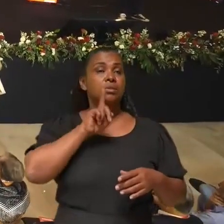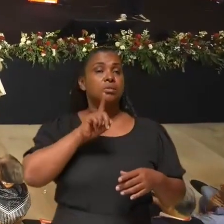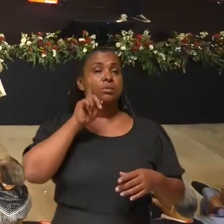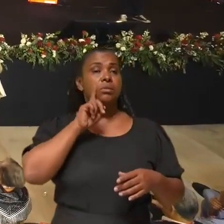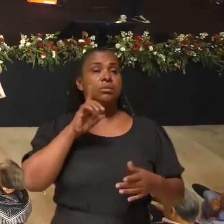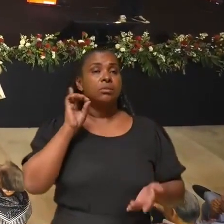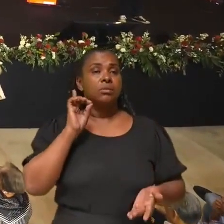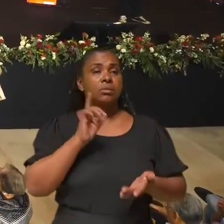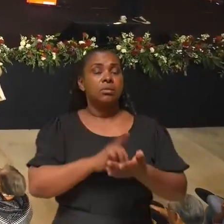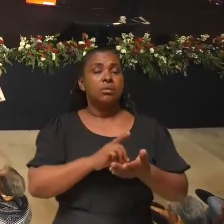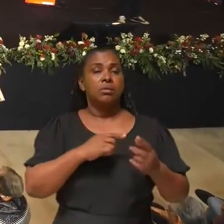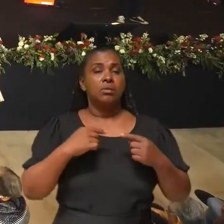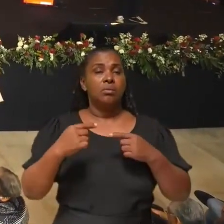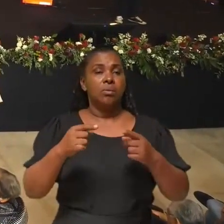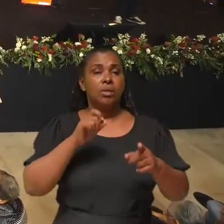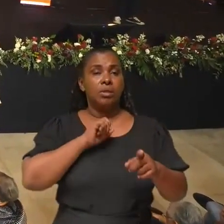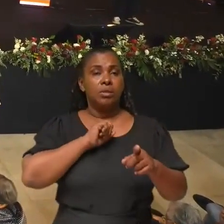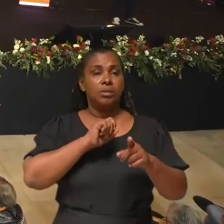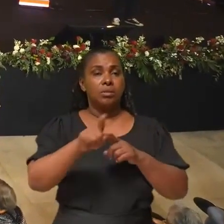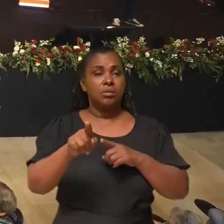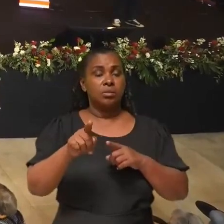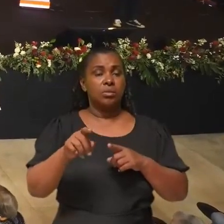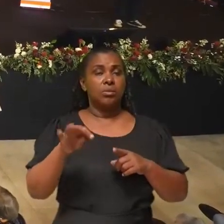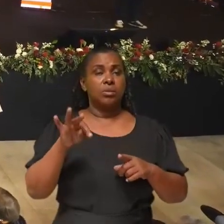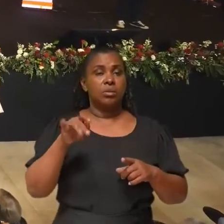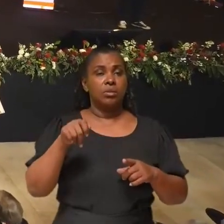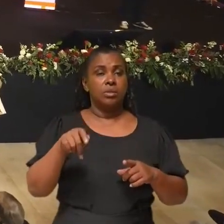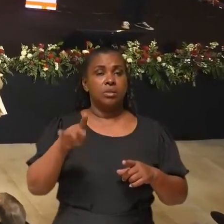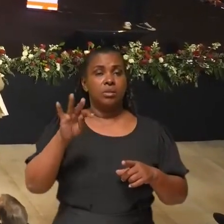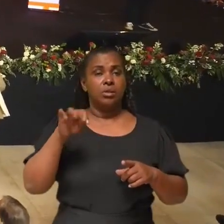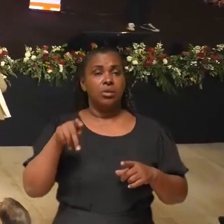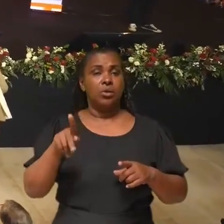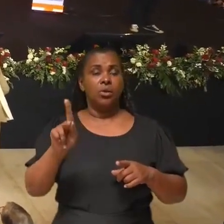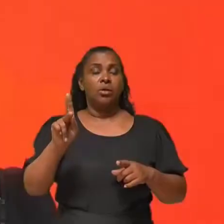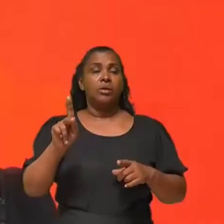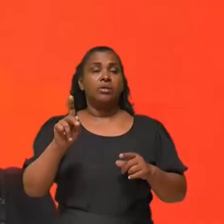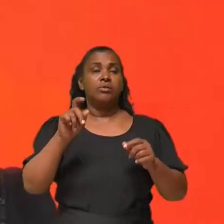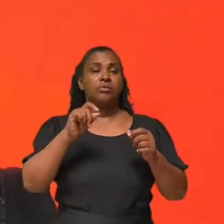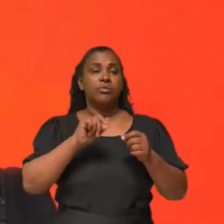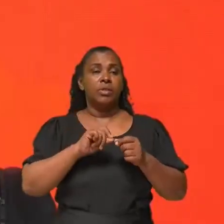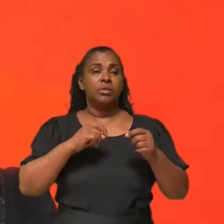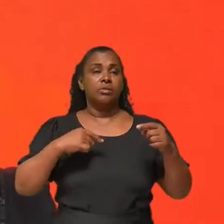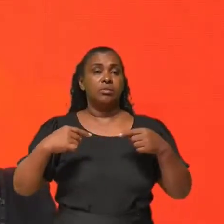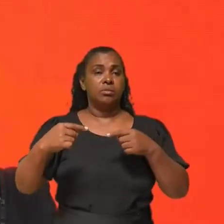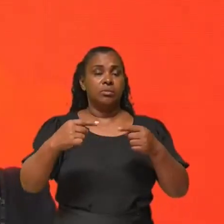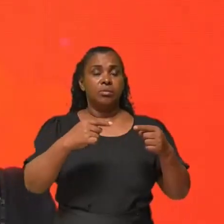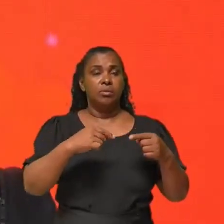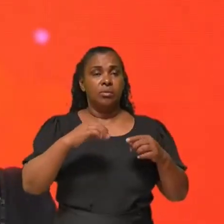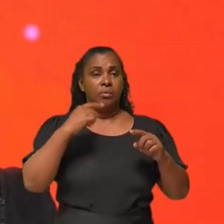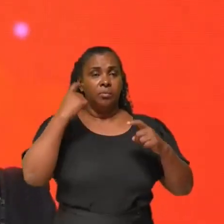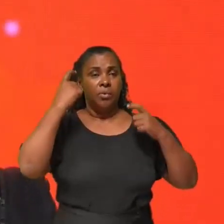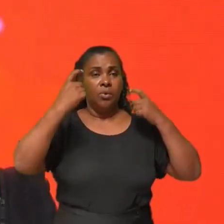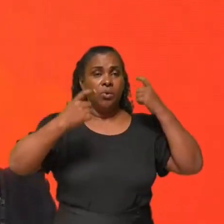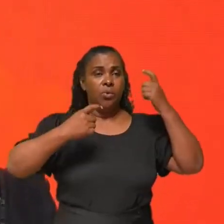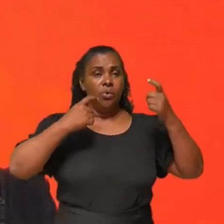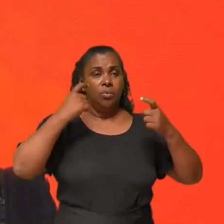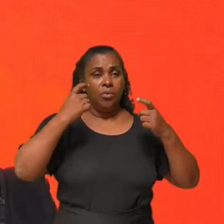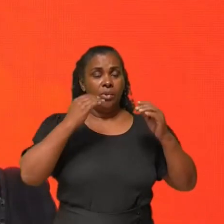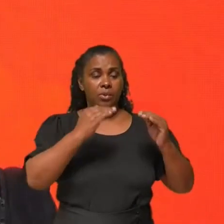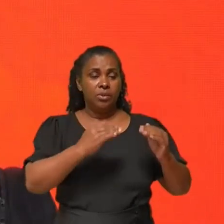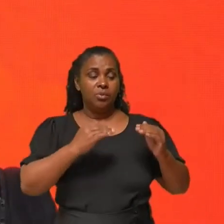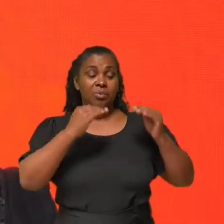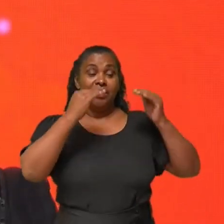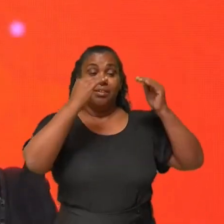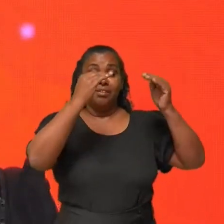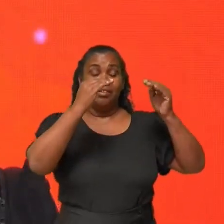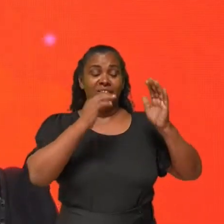TikTok, e faz, portanto, esse debate preocupado com a soberania de dados deles. Porque eles têm a